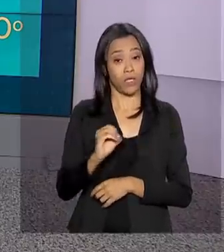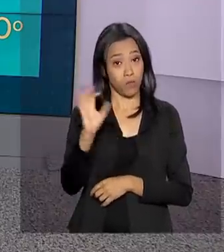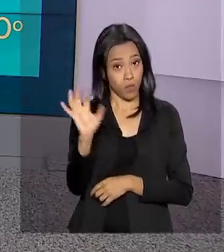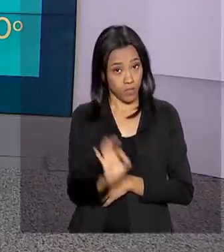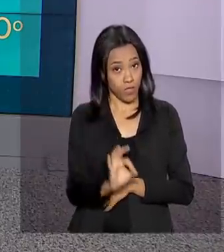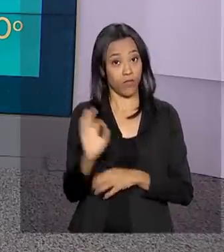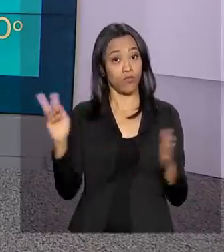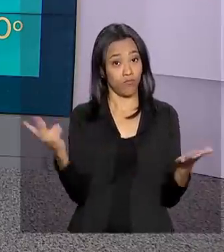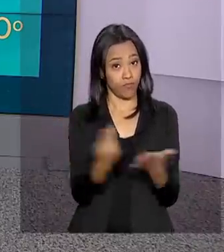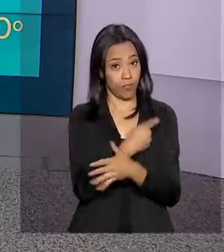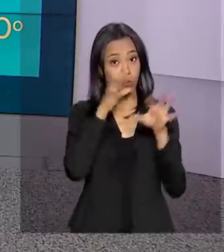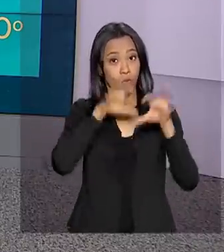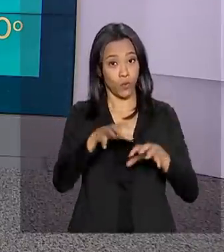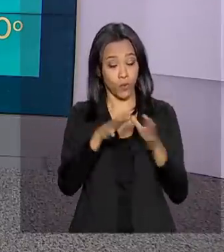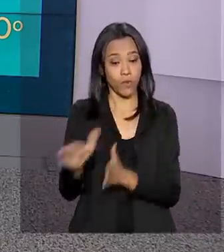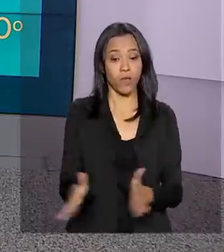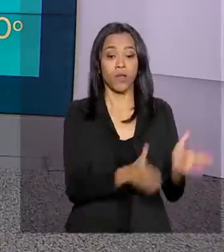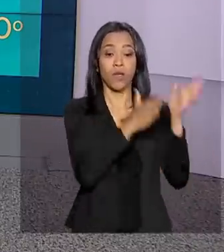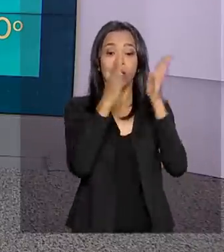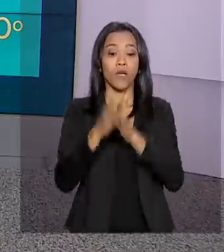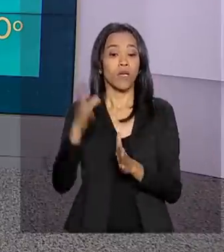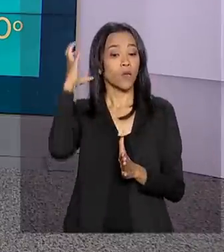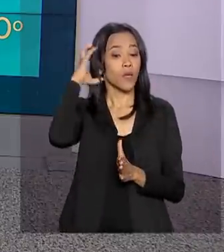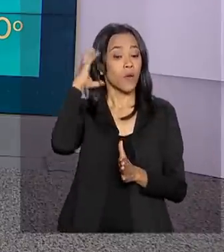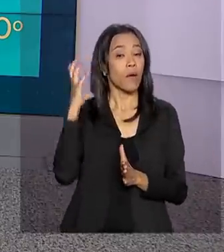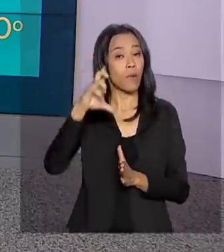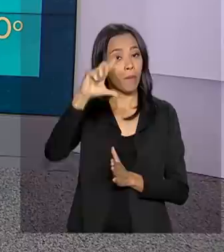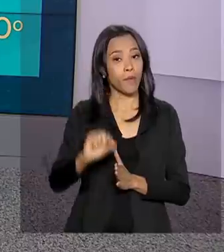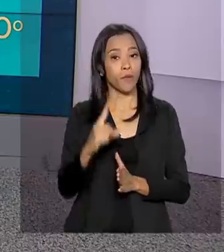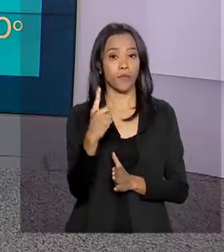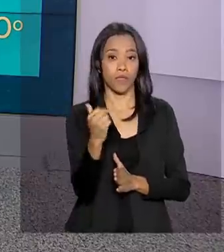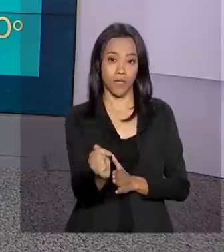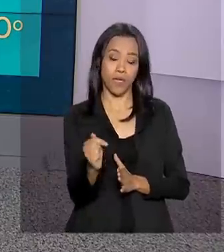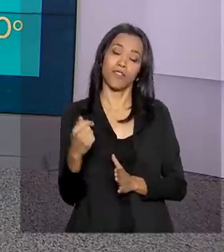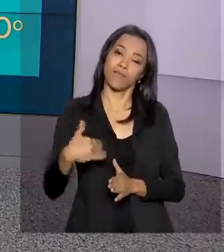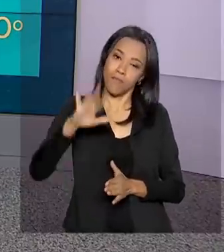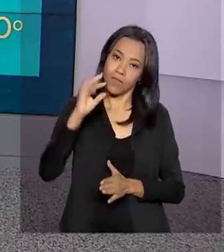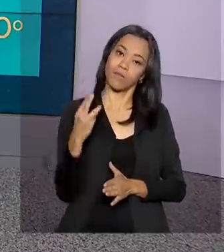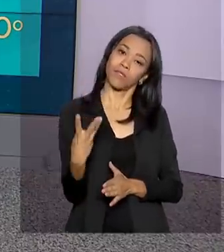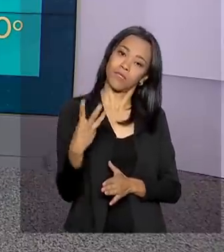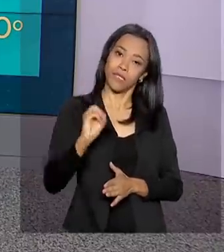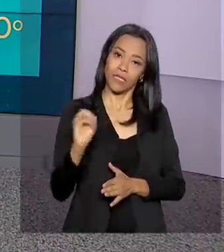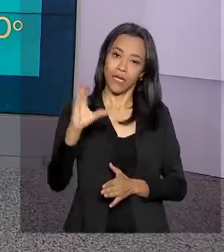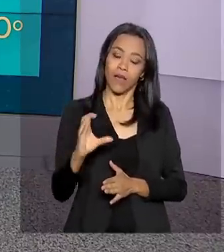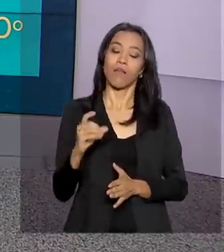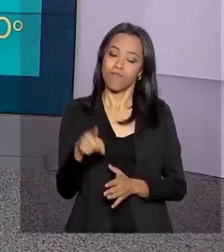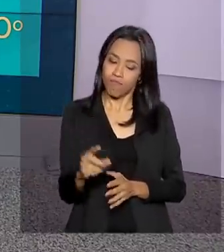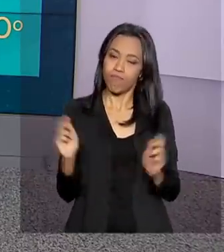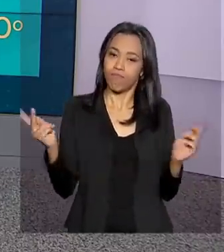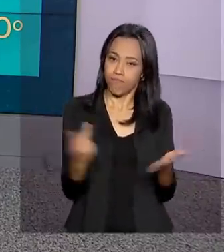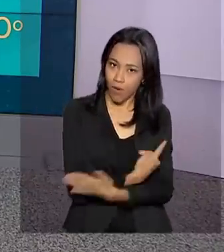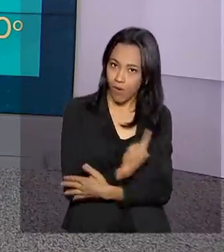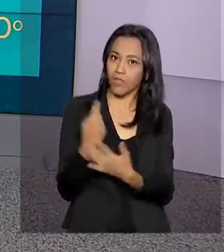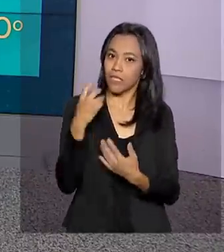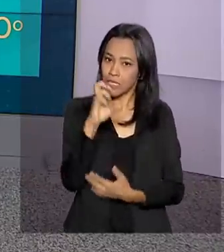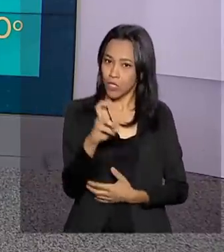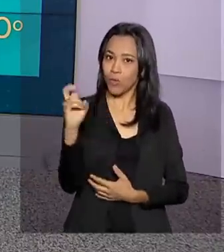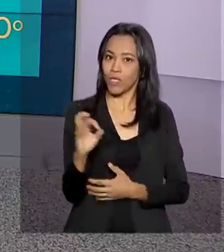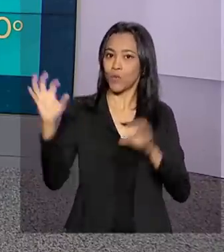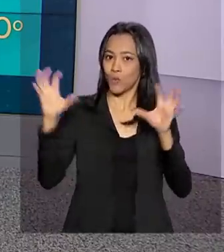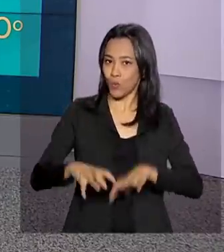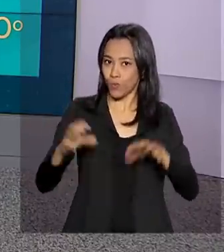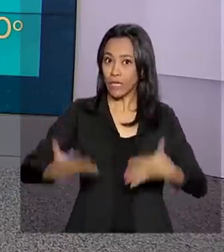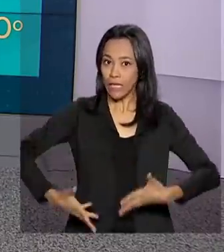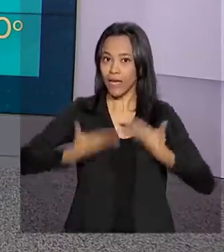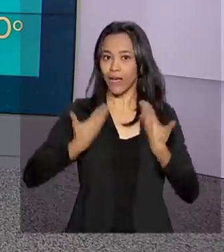possibilidade de chuva e cuiabá a mínima de 17 e máxima de 30 graus 5 por cento de possibilidade de chuva e vai fazer um